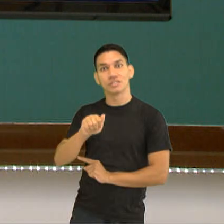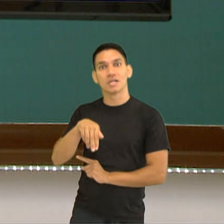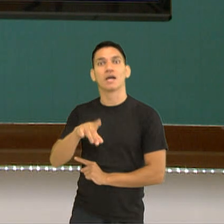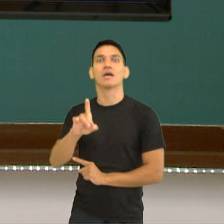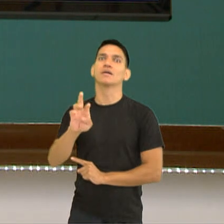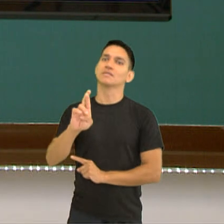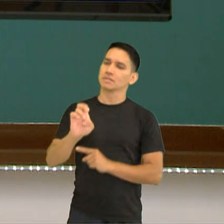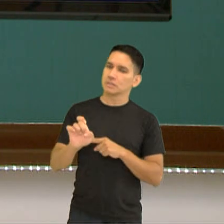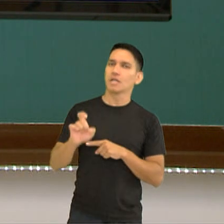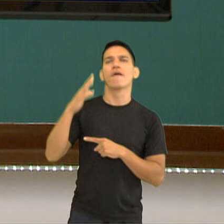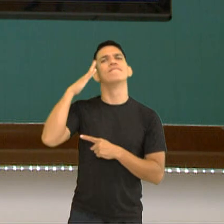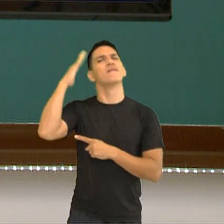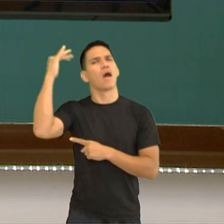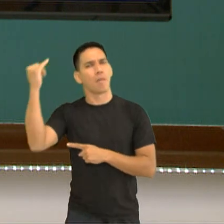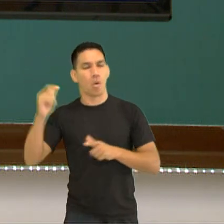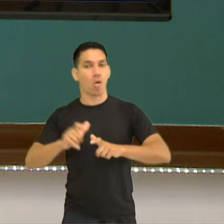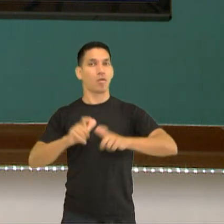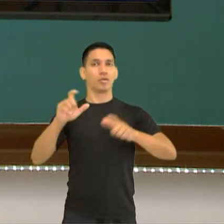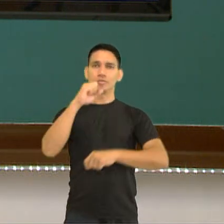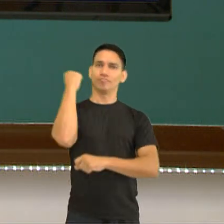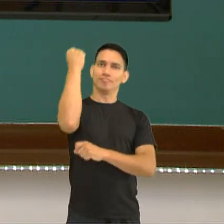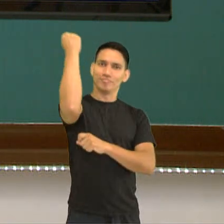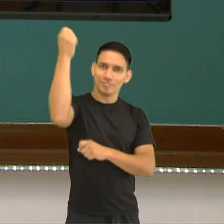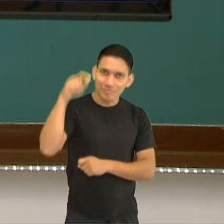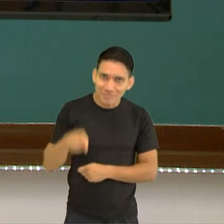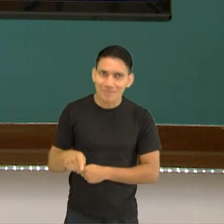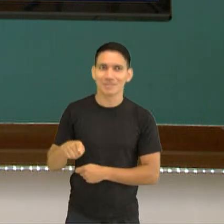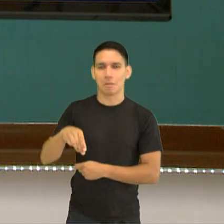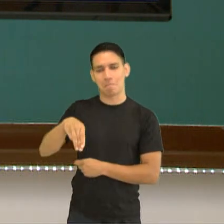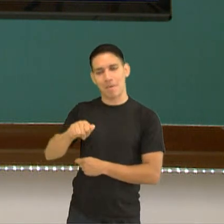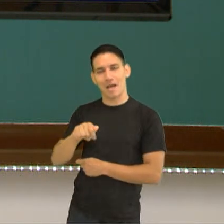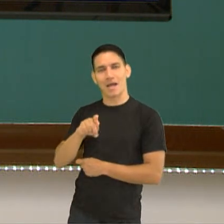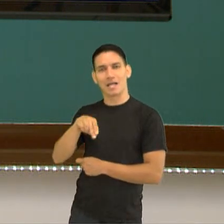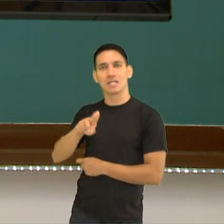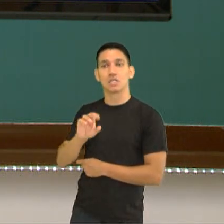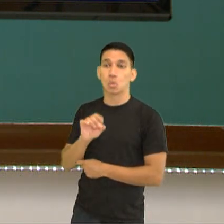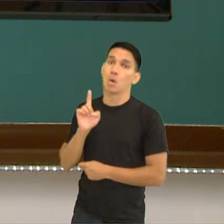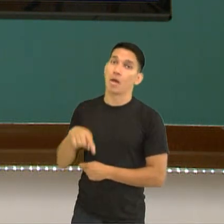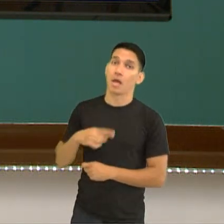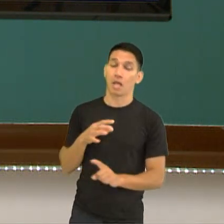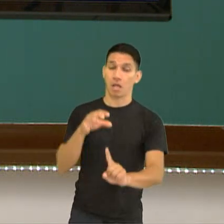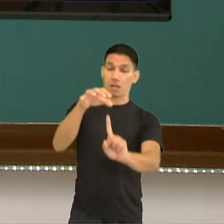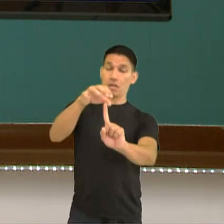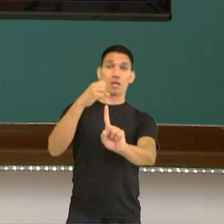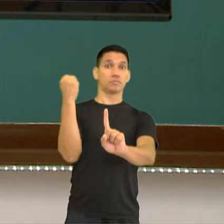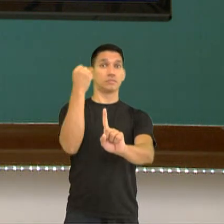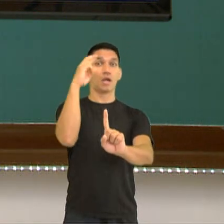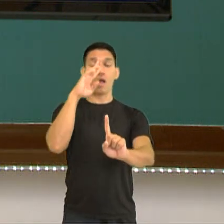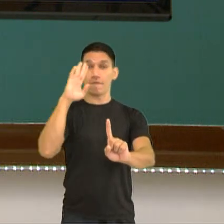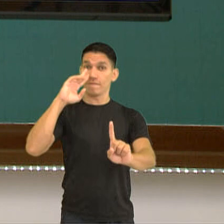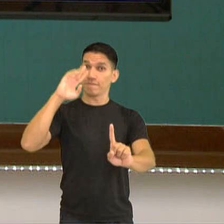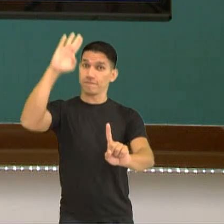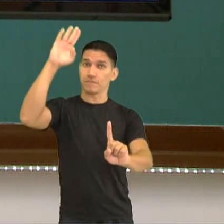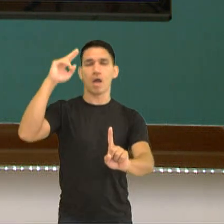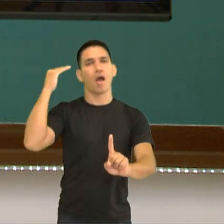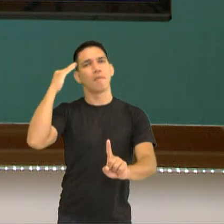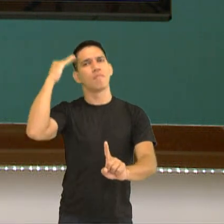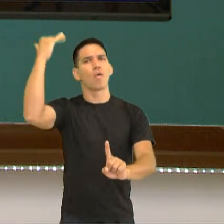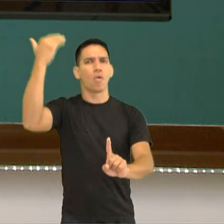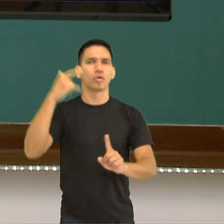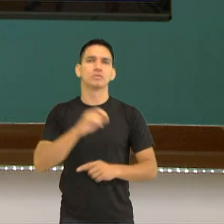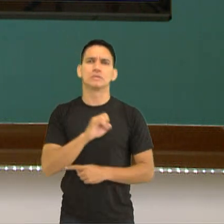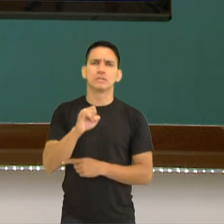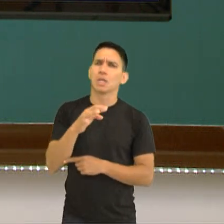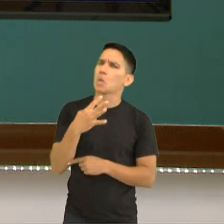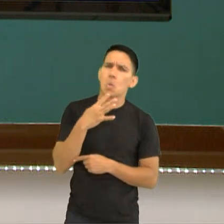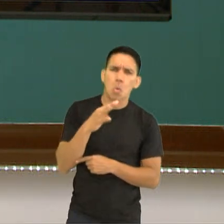já conhecem a história de Alexandre Magno, Alexandre o Grande, um grande rei, um grande imperador. Para quem não conhece, quer